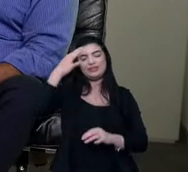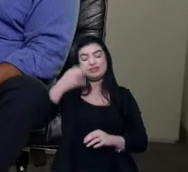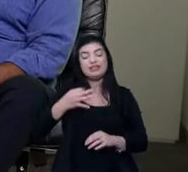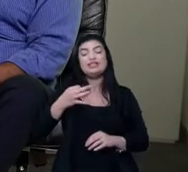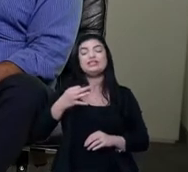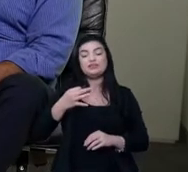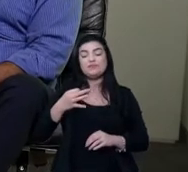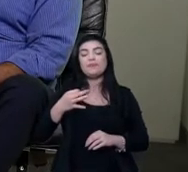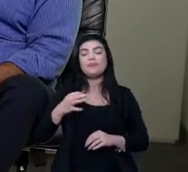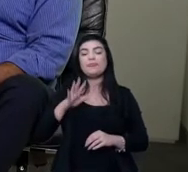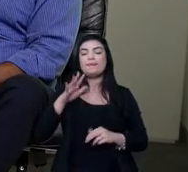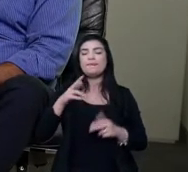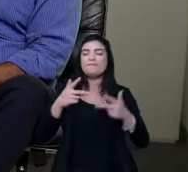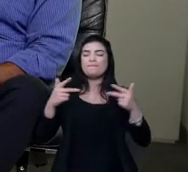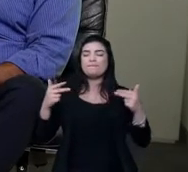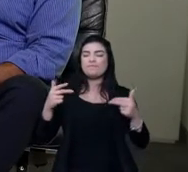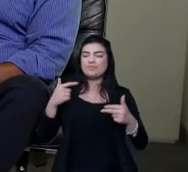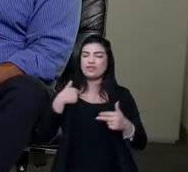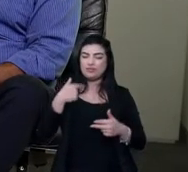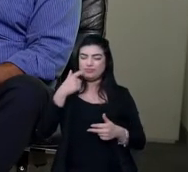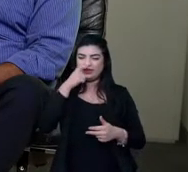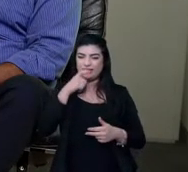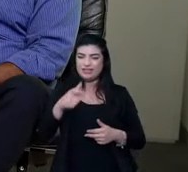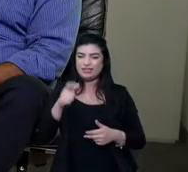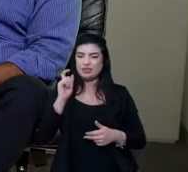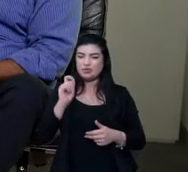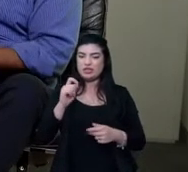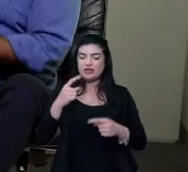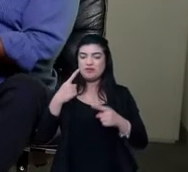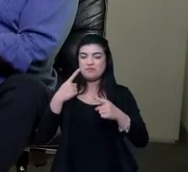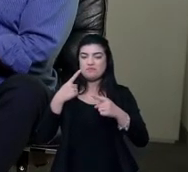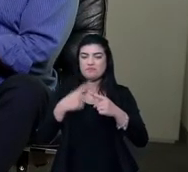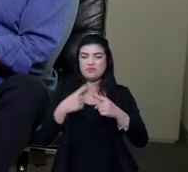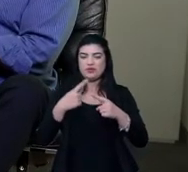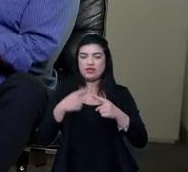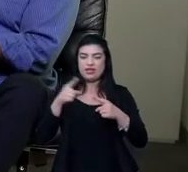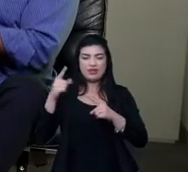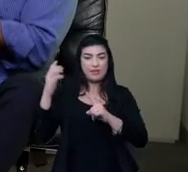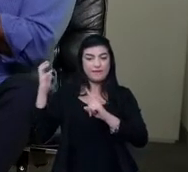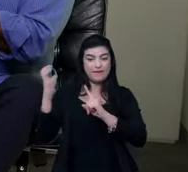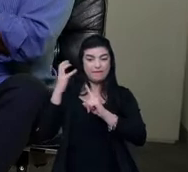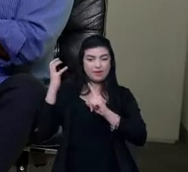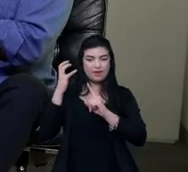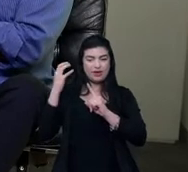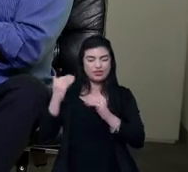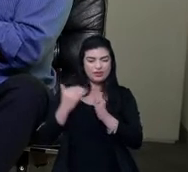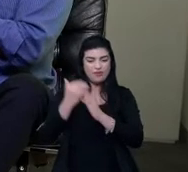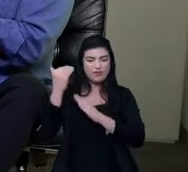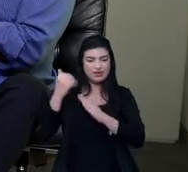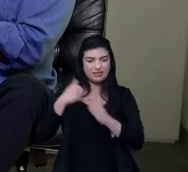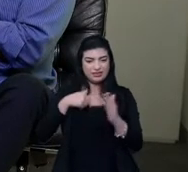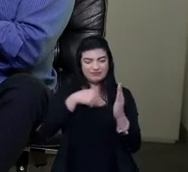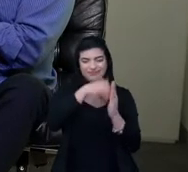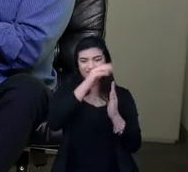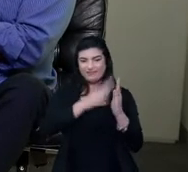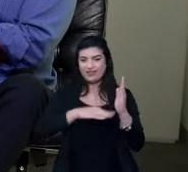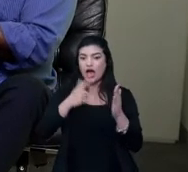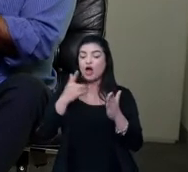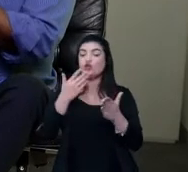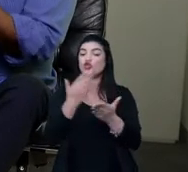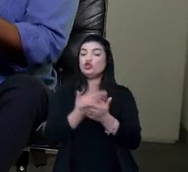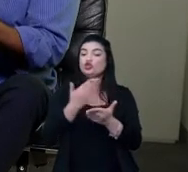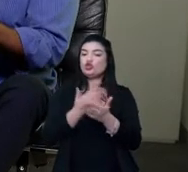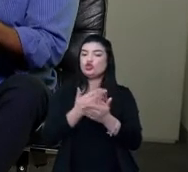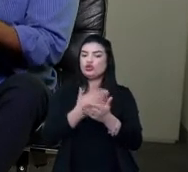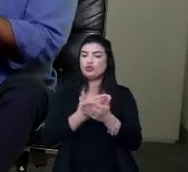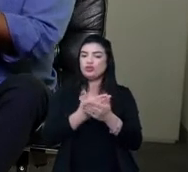coisa que eu acho interessante também é porque uma das influências para eu começar a pintar foi os estudos que eu fiz sobre a doutora Lunise da Silveira. Não